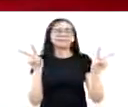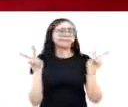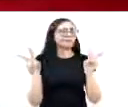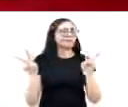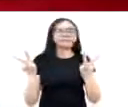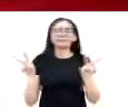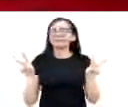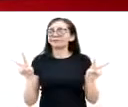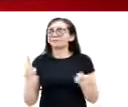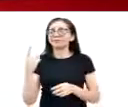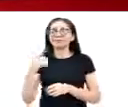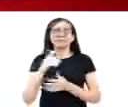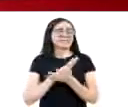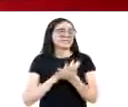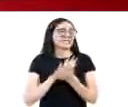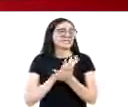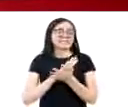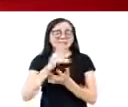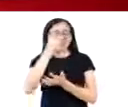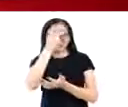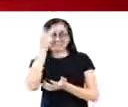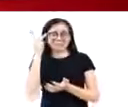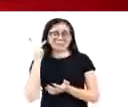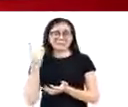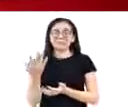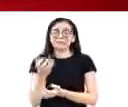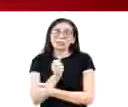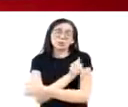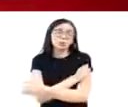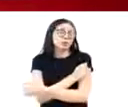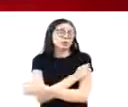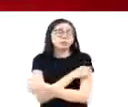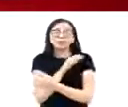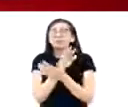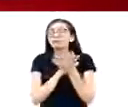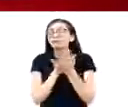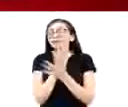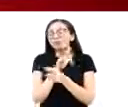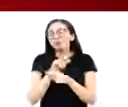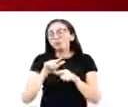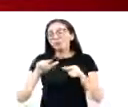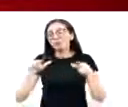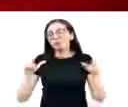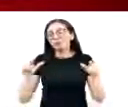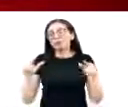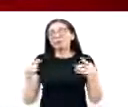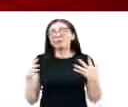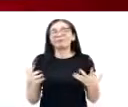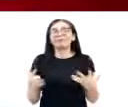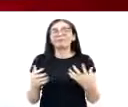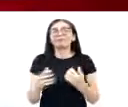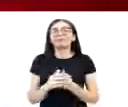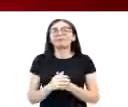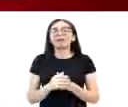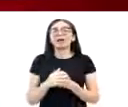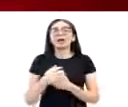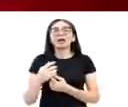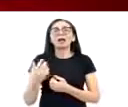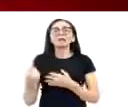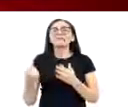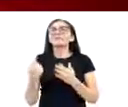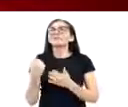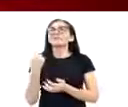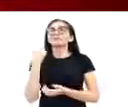sua principal vida, que são os estudantes. E como recomeçar?